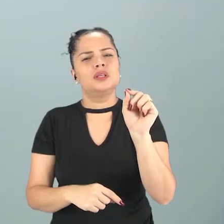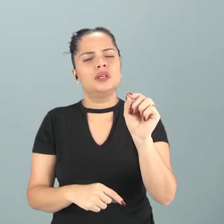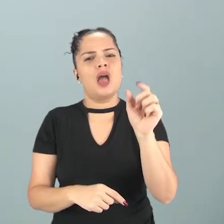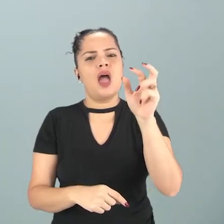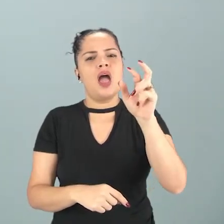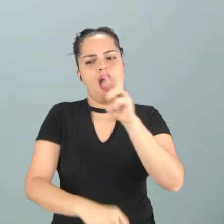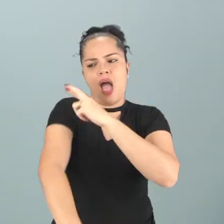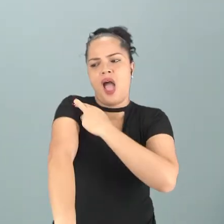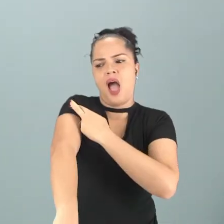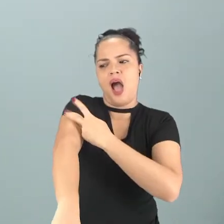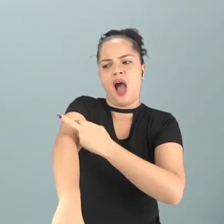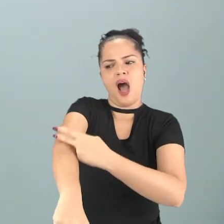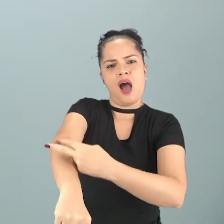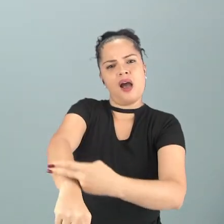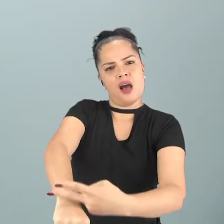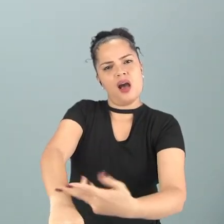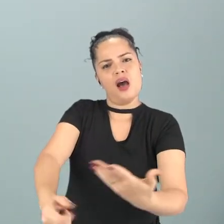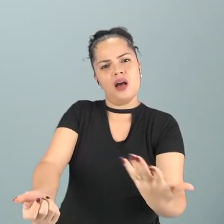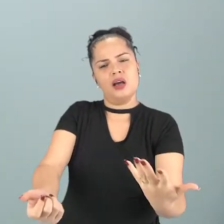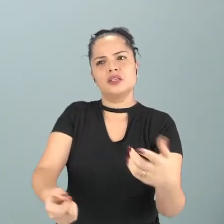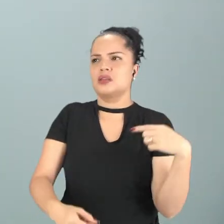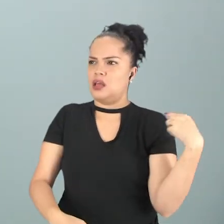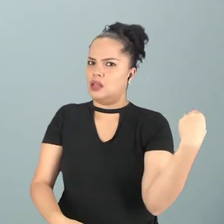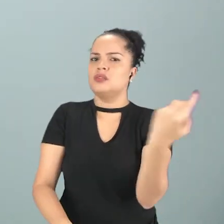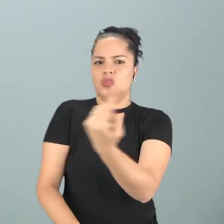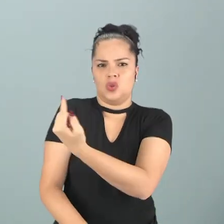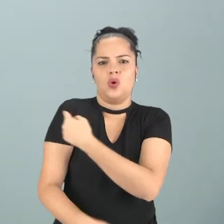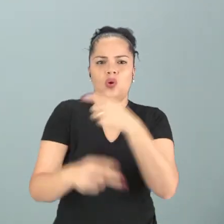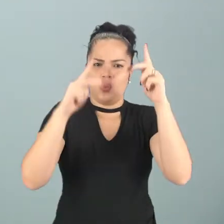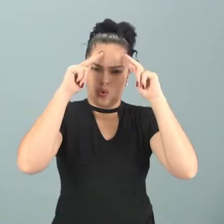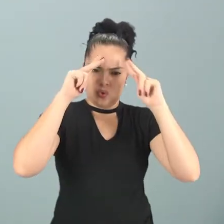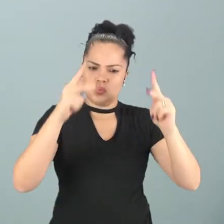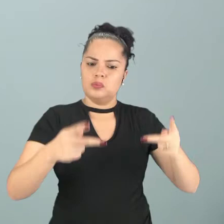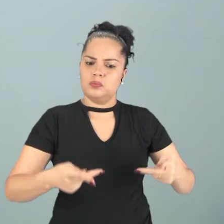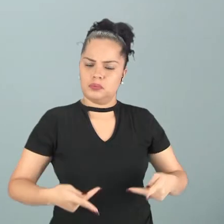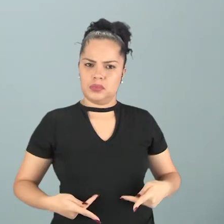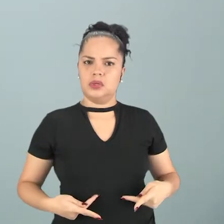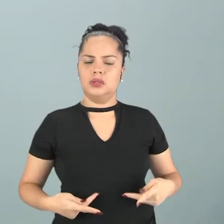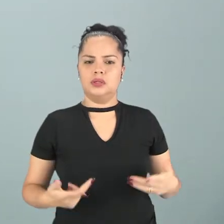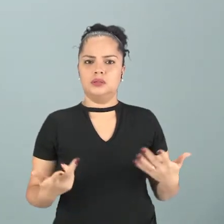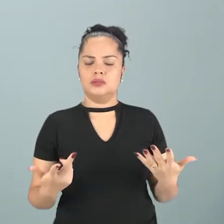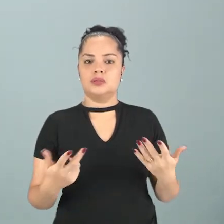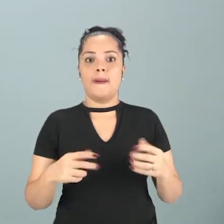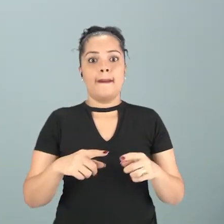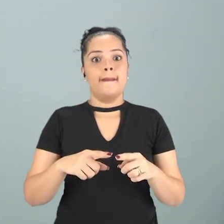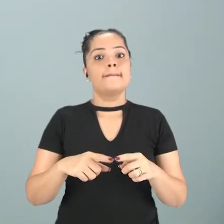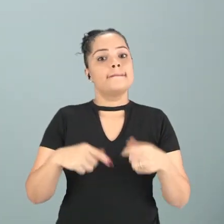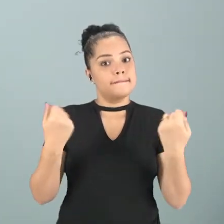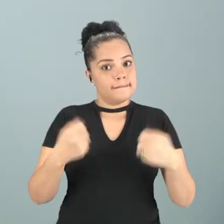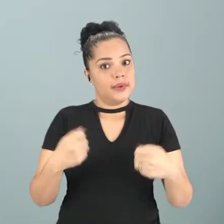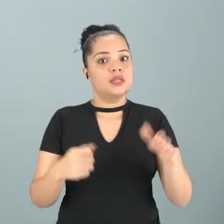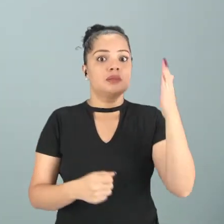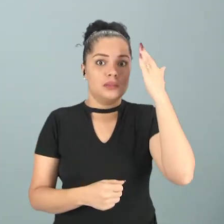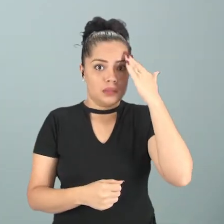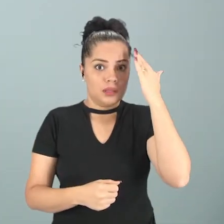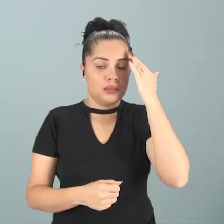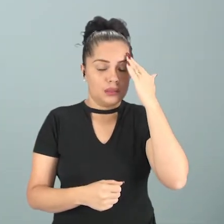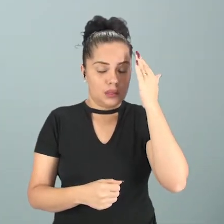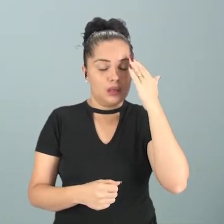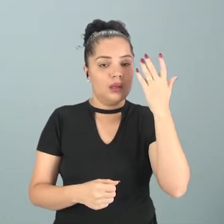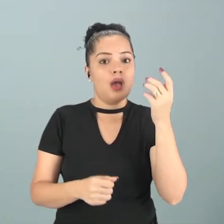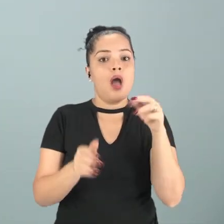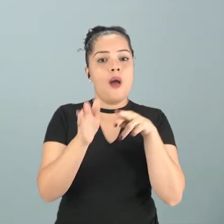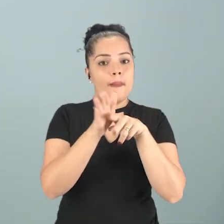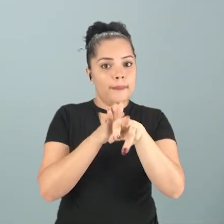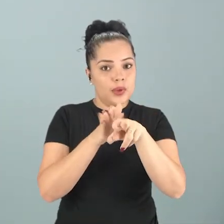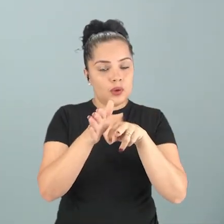que existe essa distinção de raça? Não somos todos humanos? Gente, a gente tem que entender uma coisa. Biologicamente,